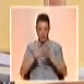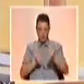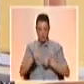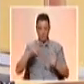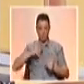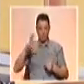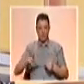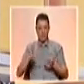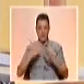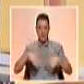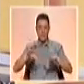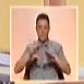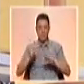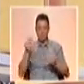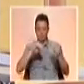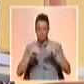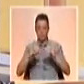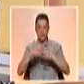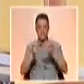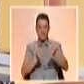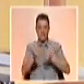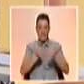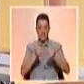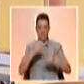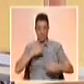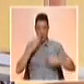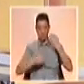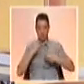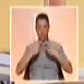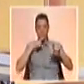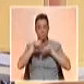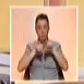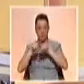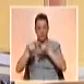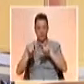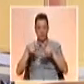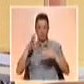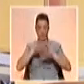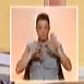país, uma estratégia e uma preocupação política que permita reverter esta...